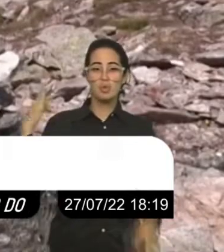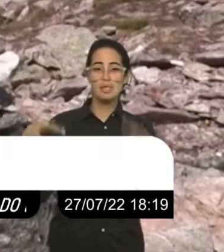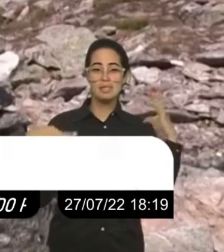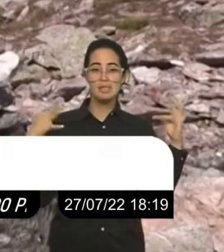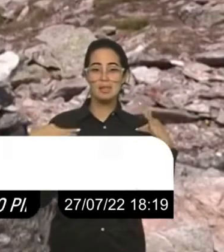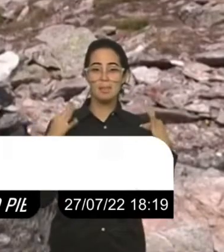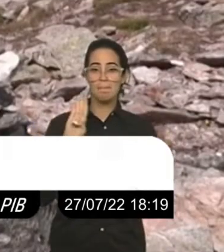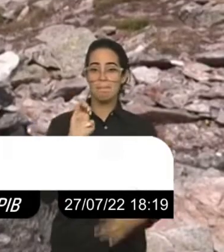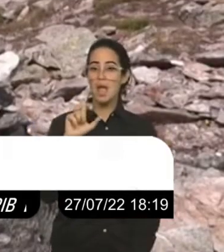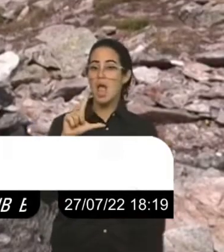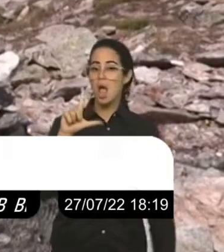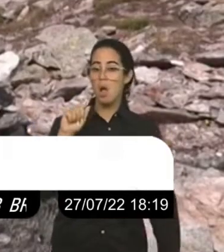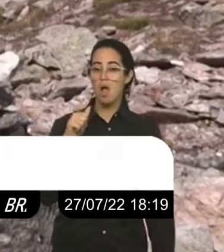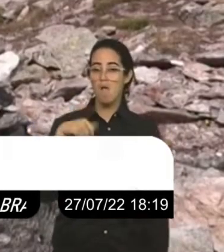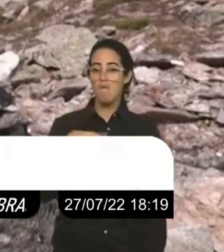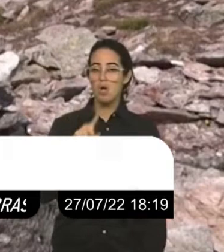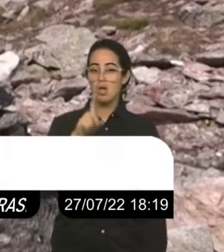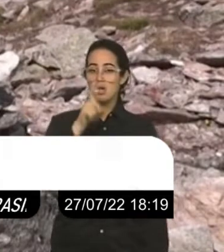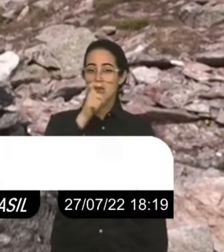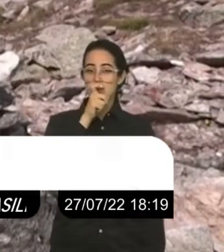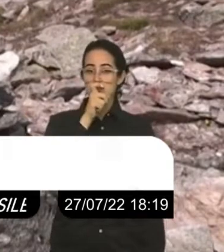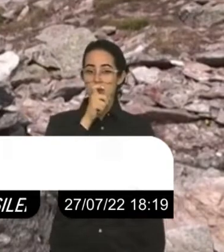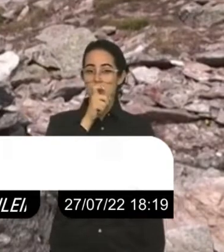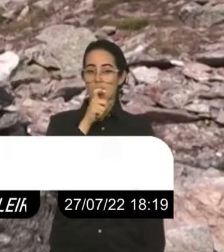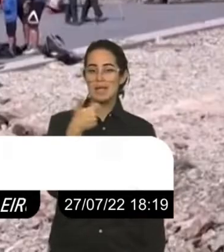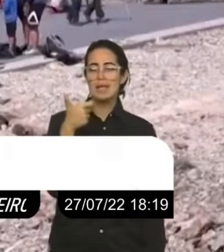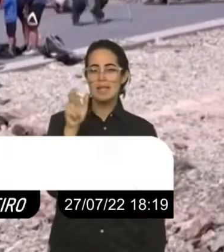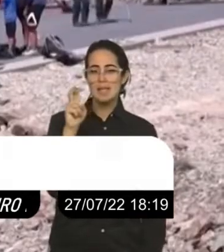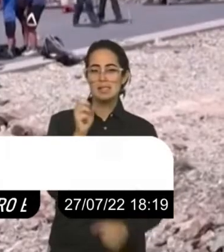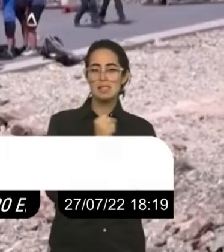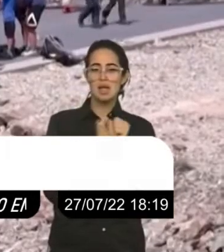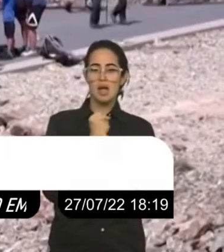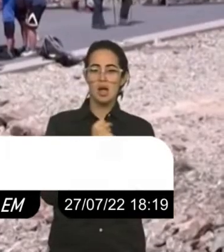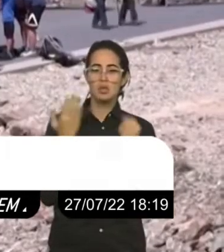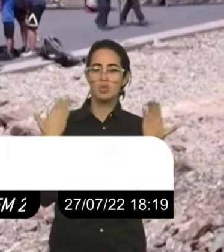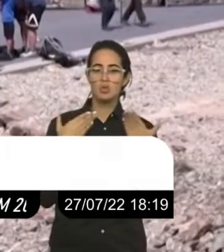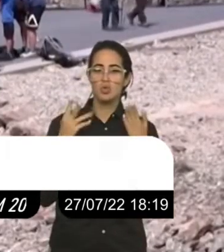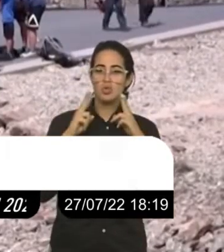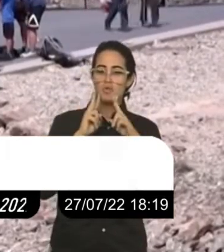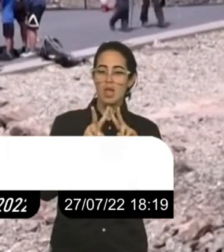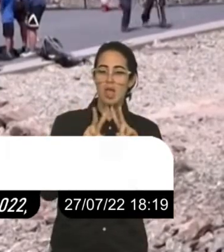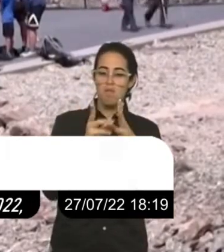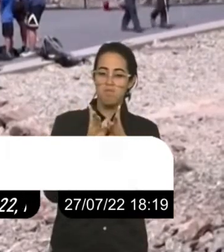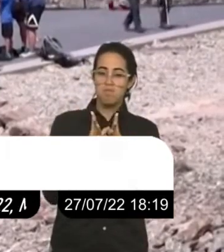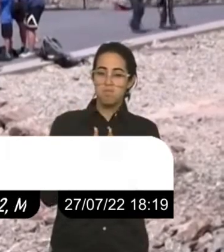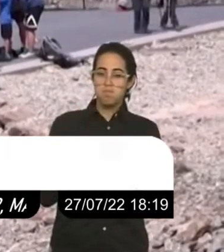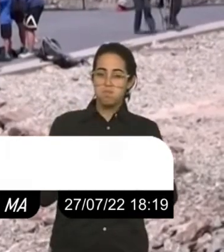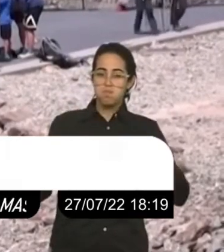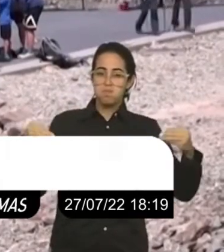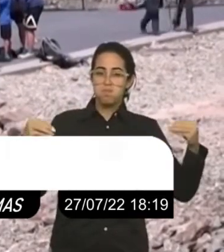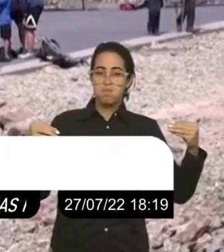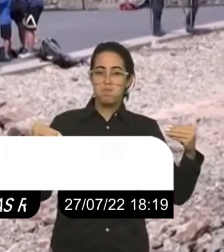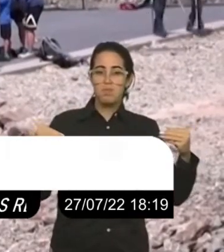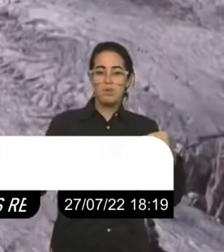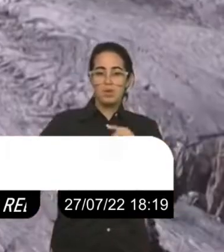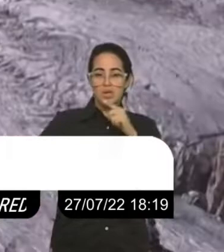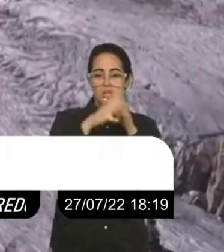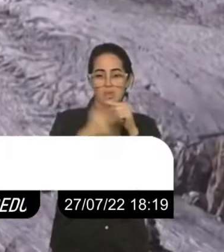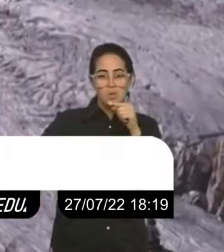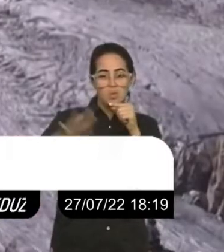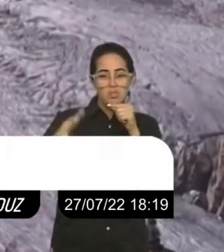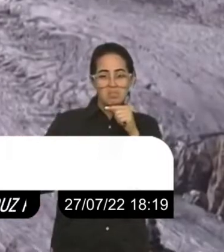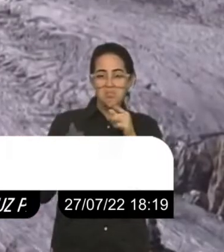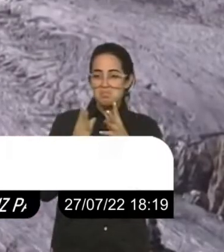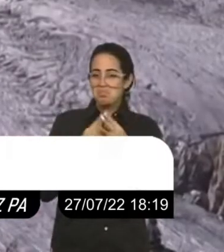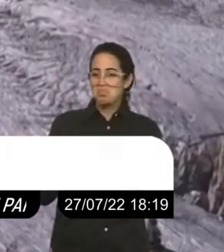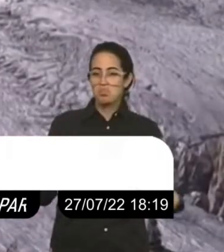que esteve na geleira Morterat há 15 anos e hoje vê que a neve se foi e os rios nas montanhas não estão mais lá.